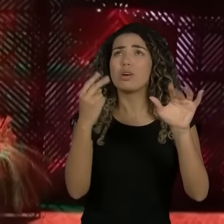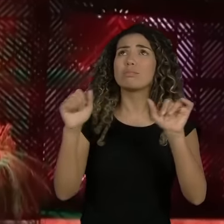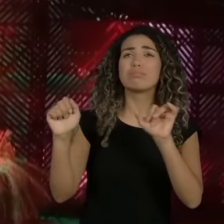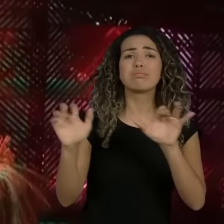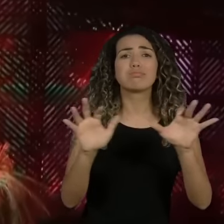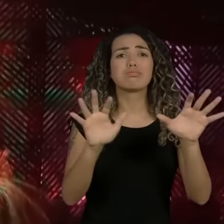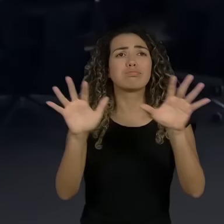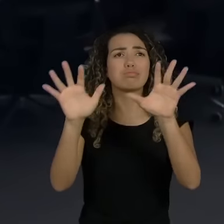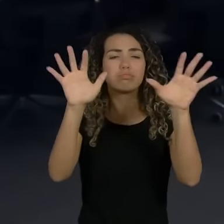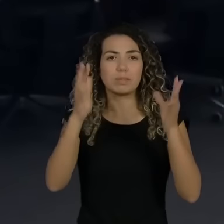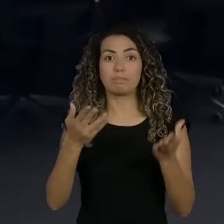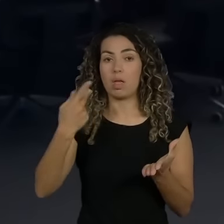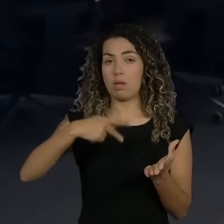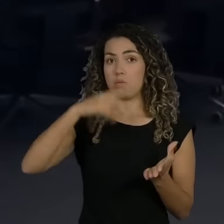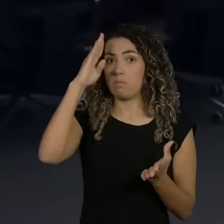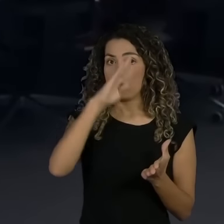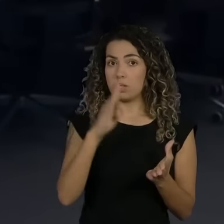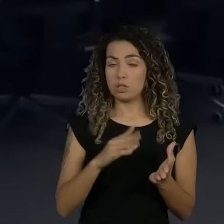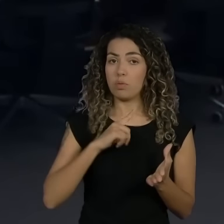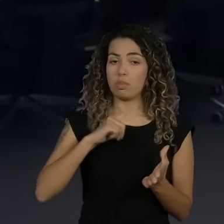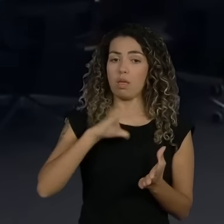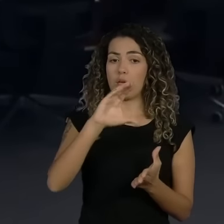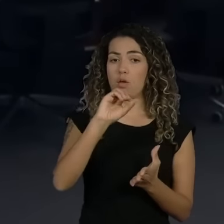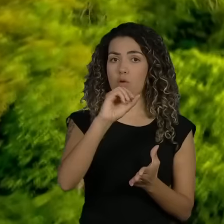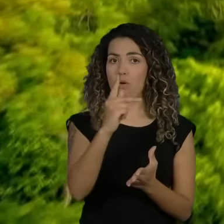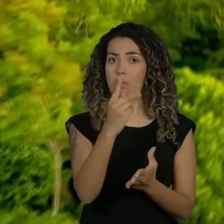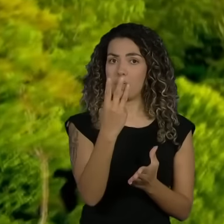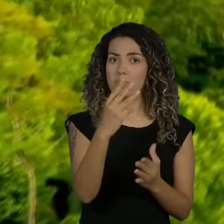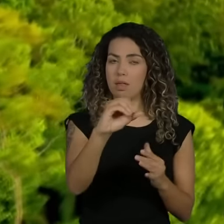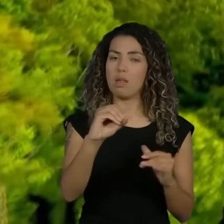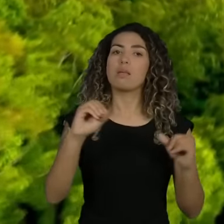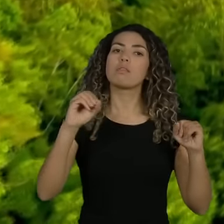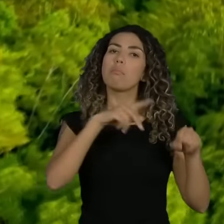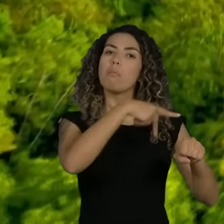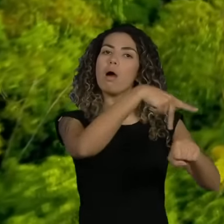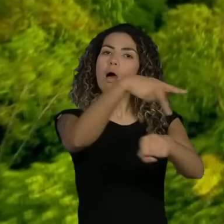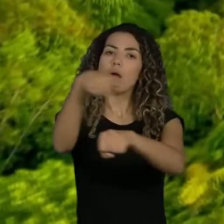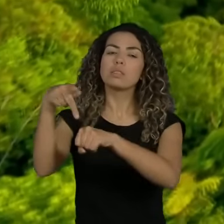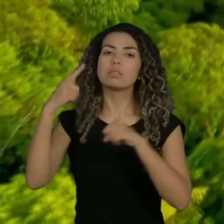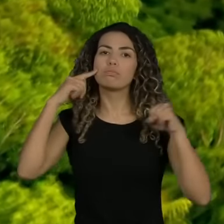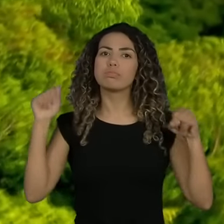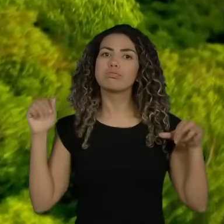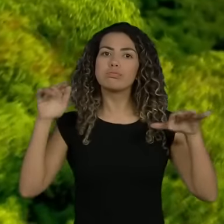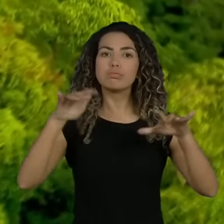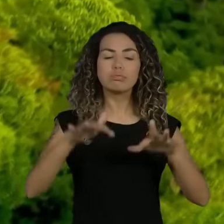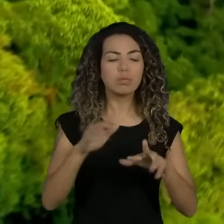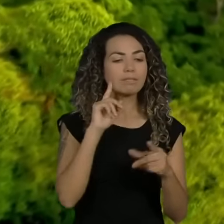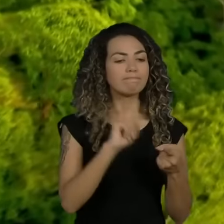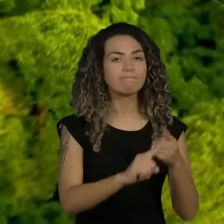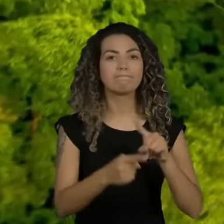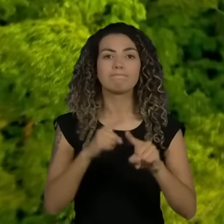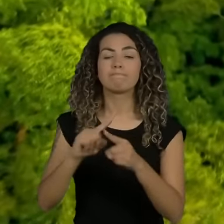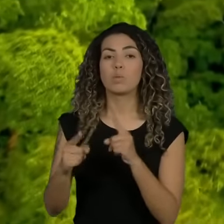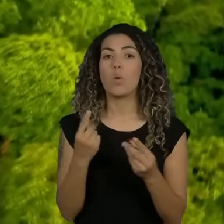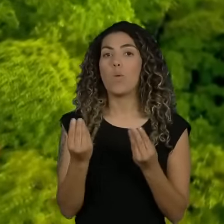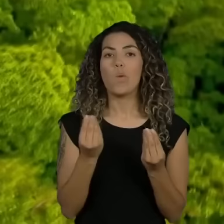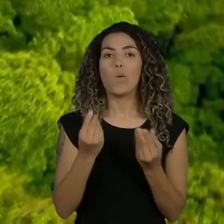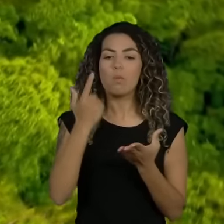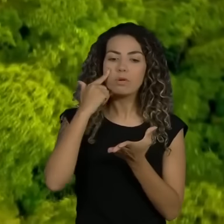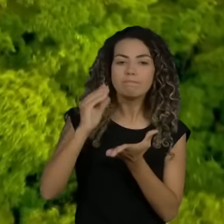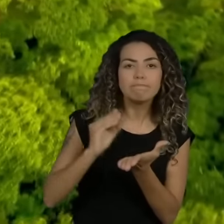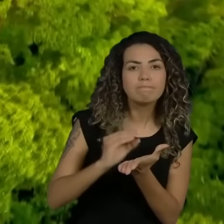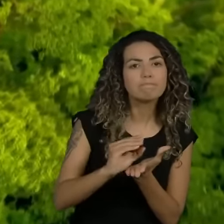O Brasil liderou o lançamento na COP30 de um novo modelo de financiamento que coloca a preservação